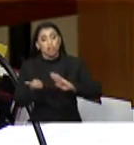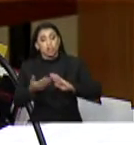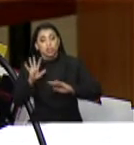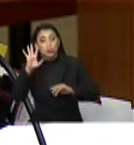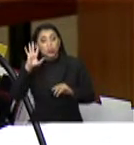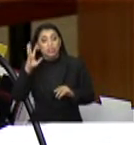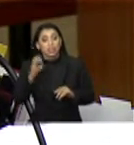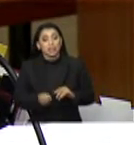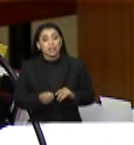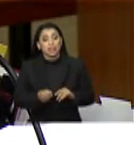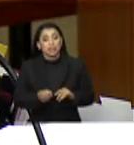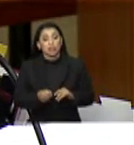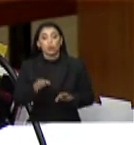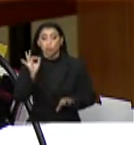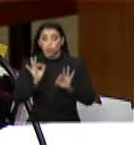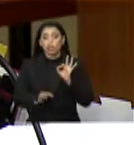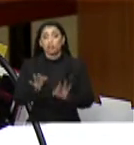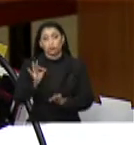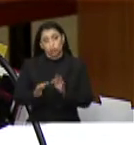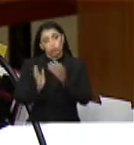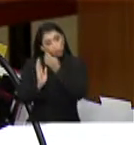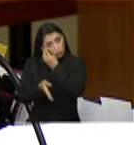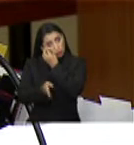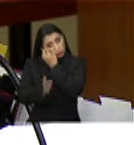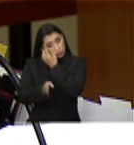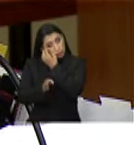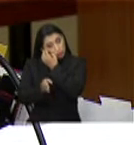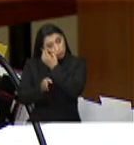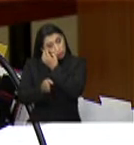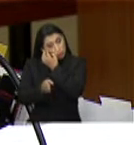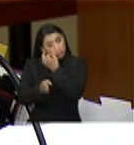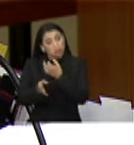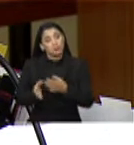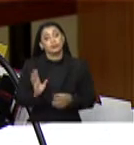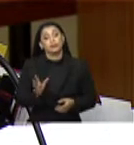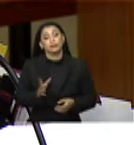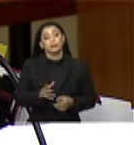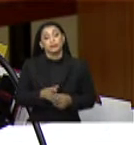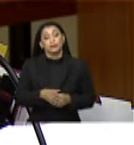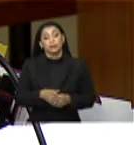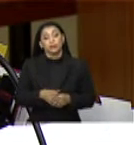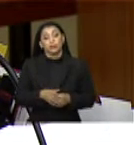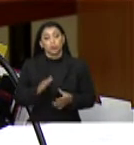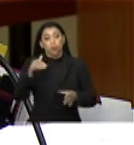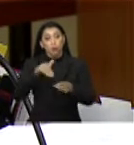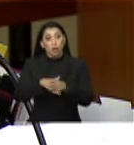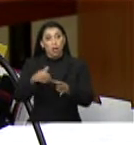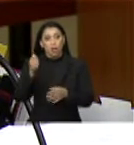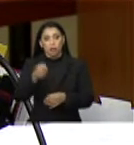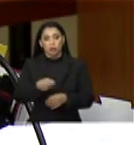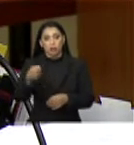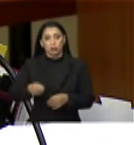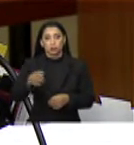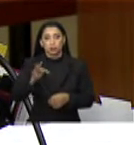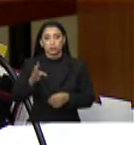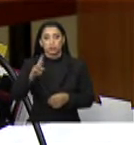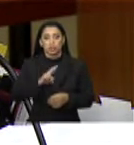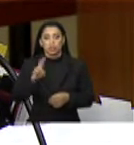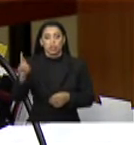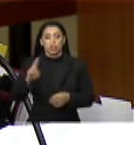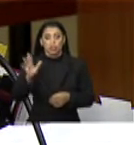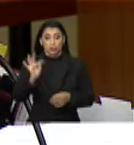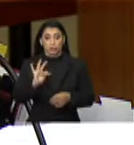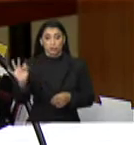a decisão incidência e já julgo né já é restabeleço o acórdão do Tribunal Regional Federal é